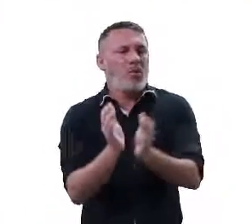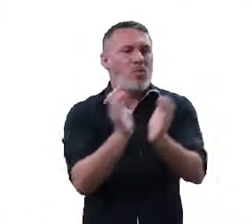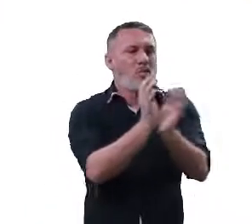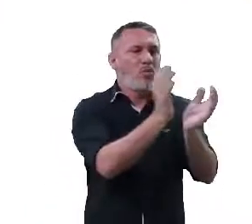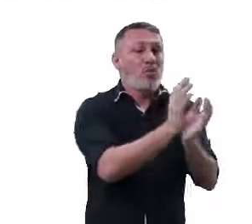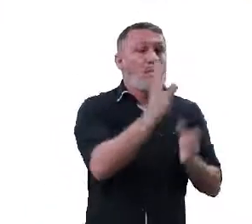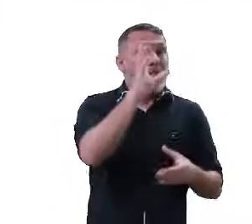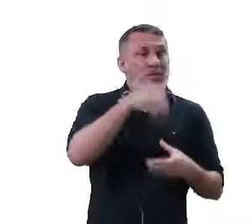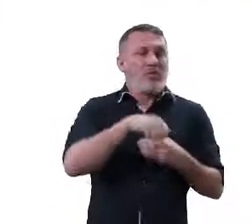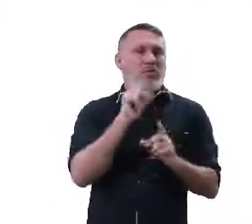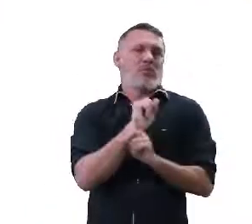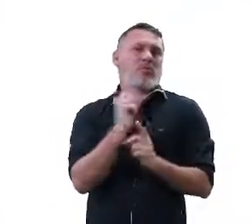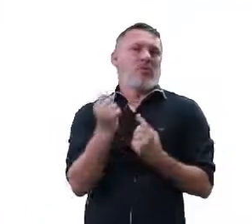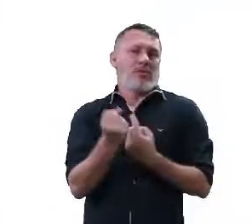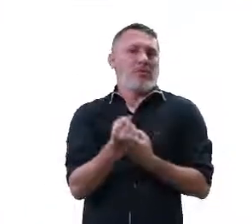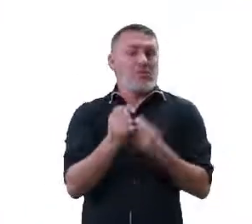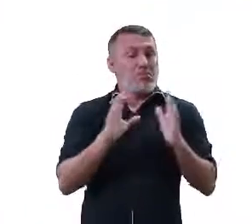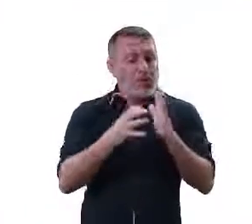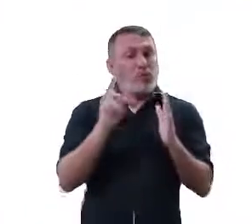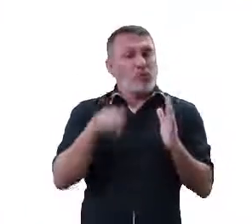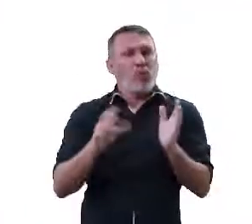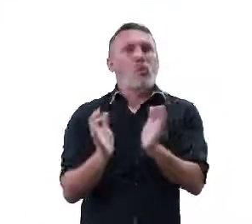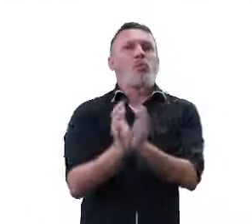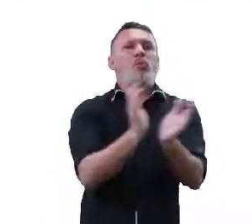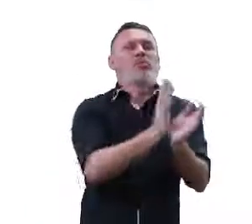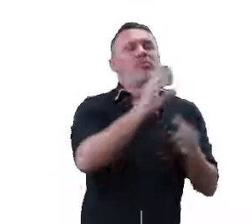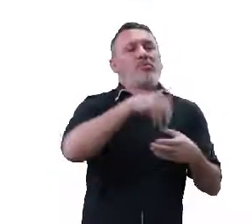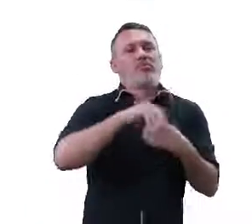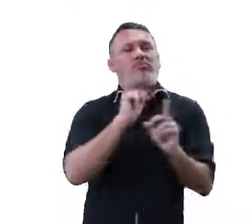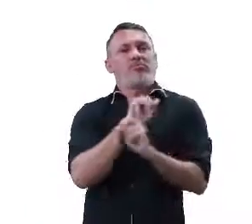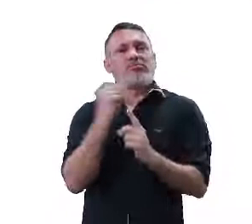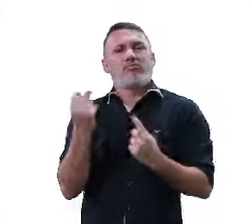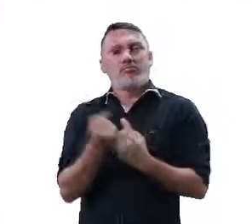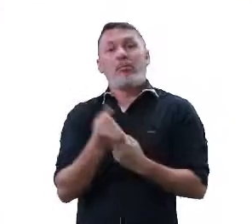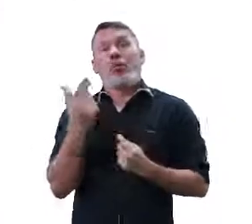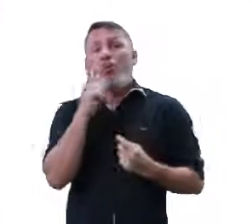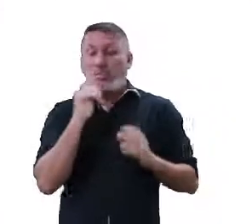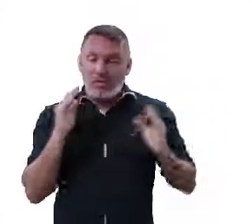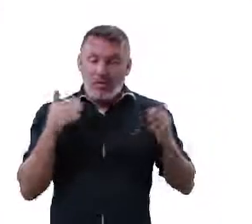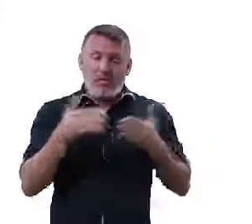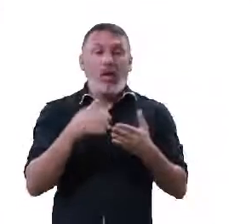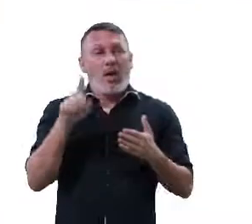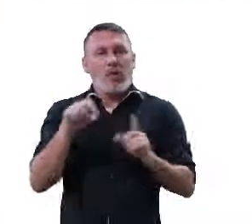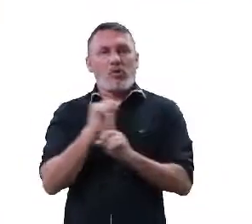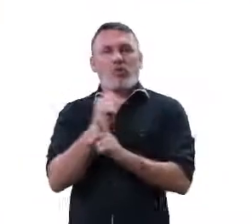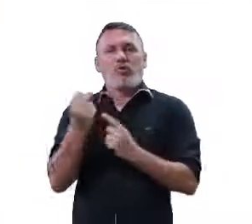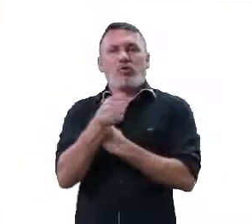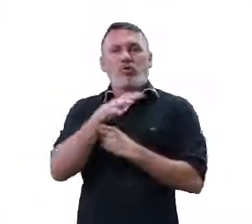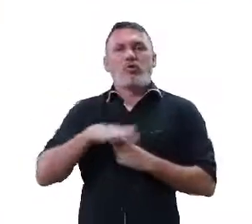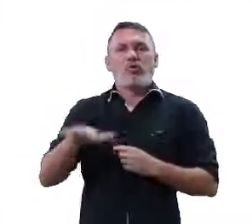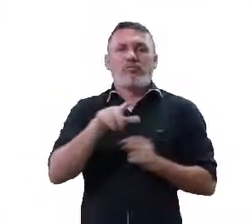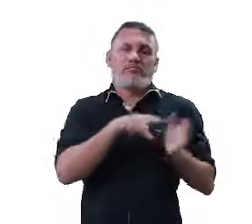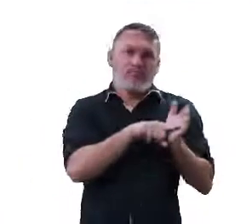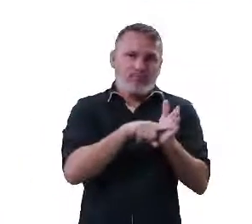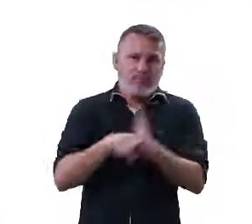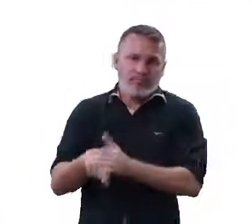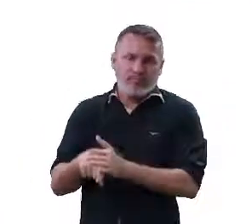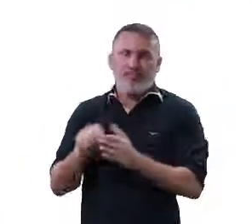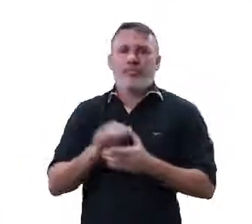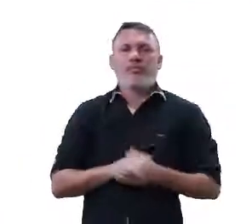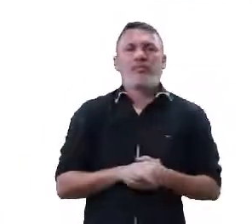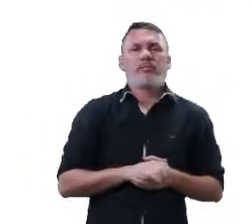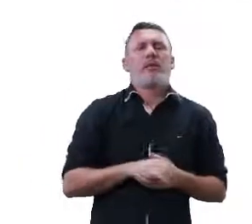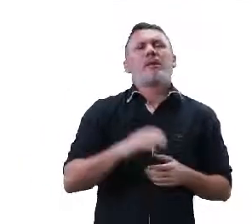grupos dentro da sociedade, né? Então, isso é uma abordagem própria da sociologia. Quando eu falo